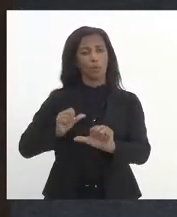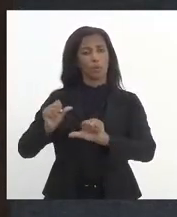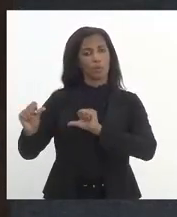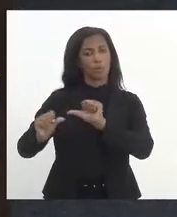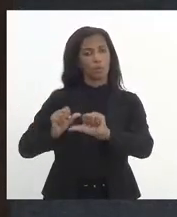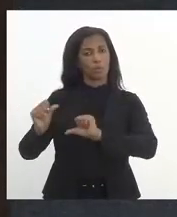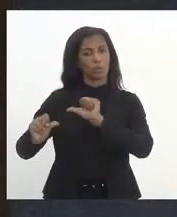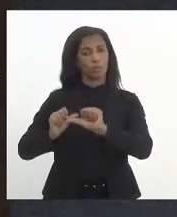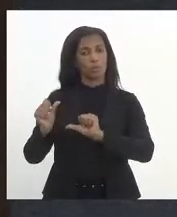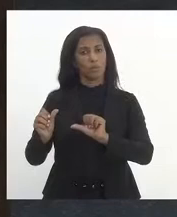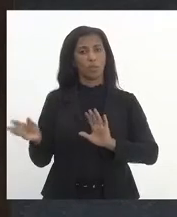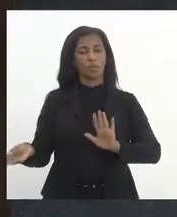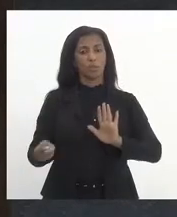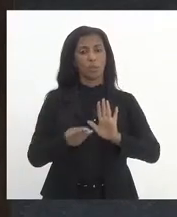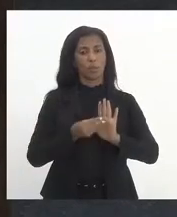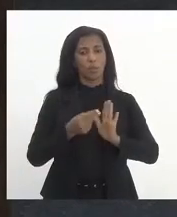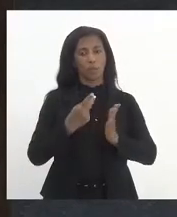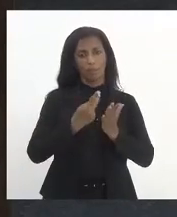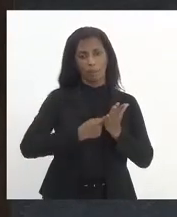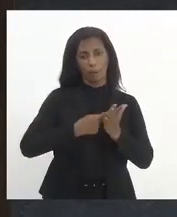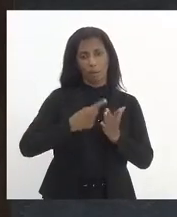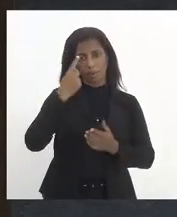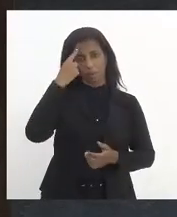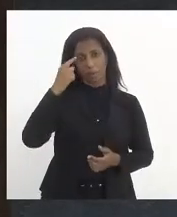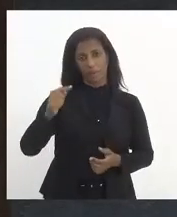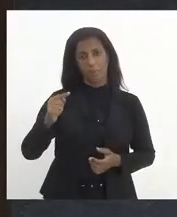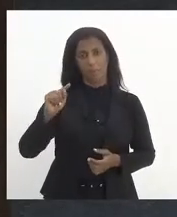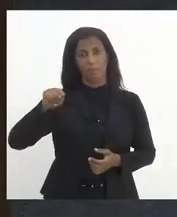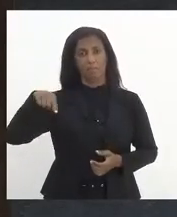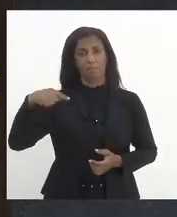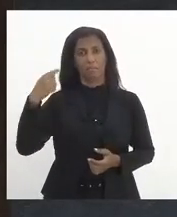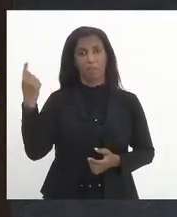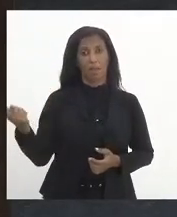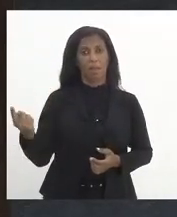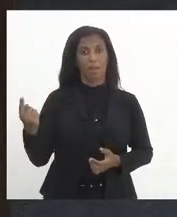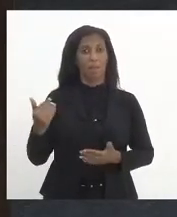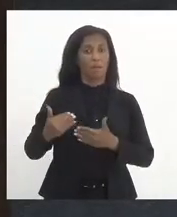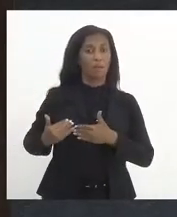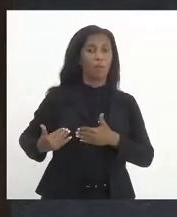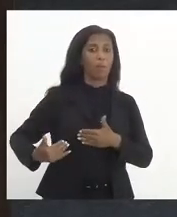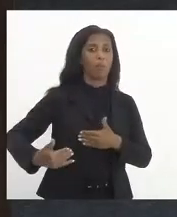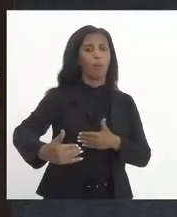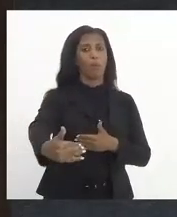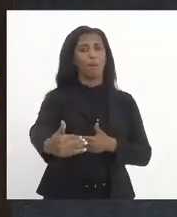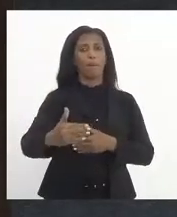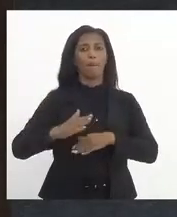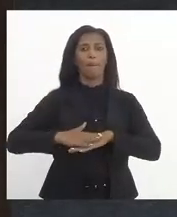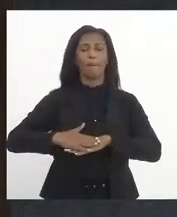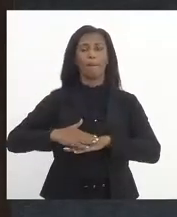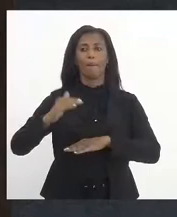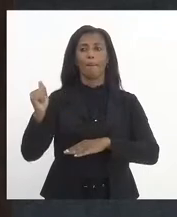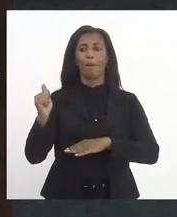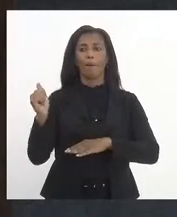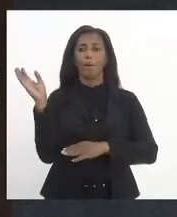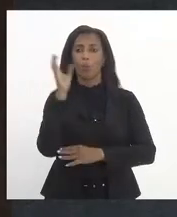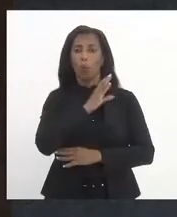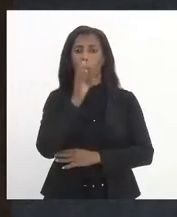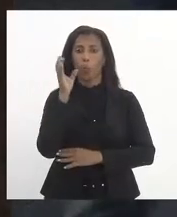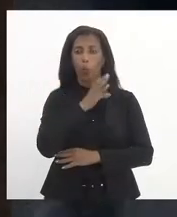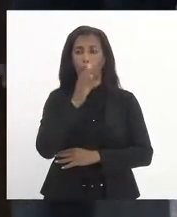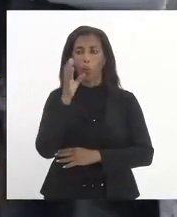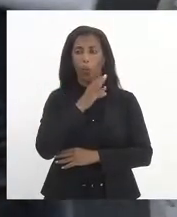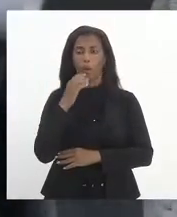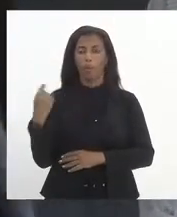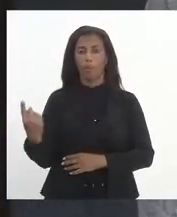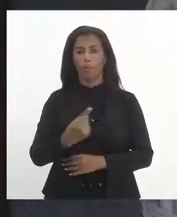gente coloque isso na pauta da semana que vem, para a gente não deixar se estender algo que é tão emergencial